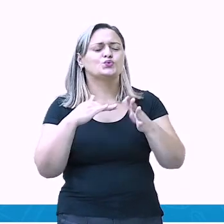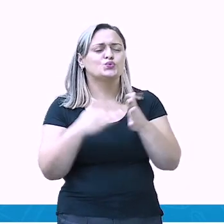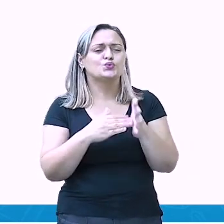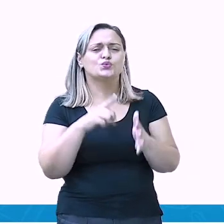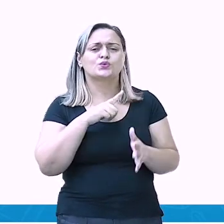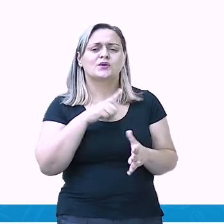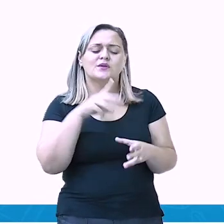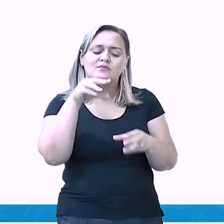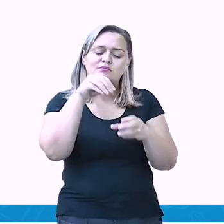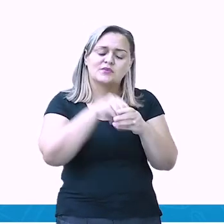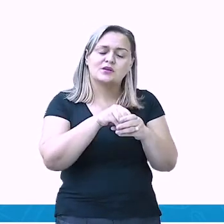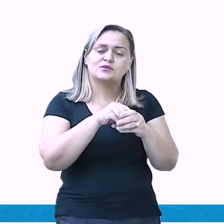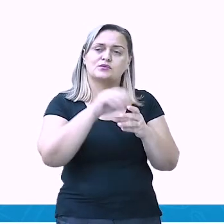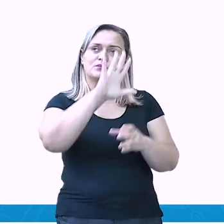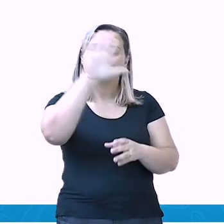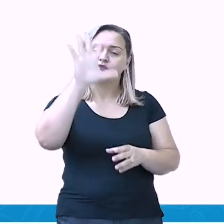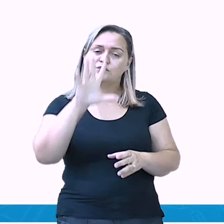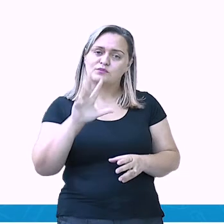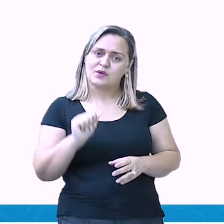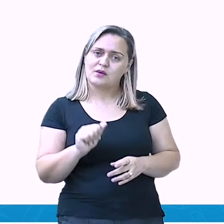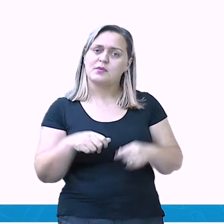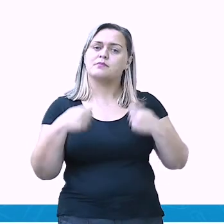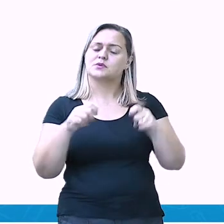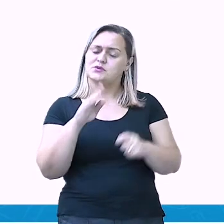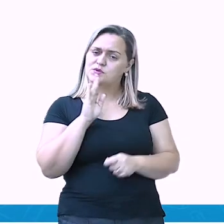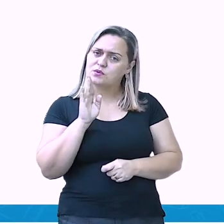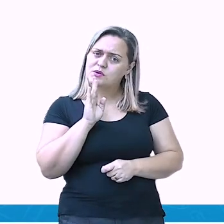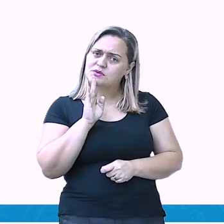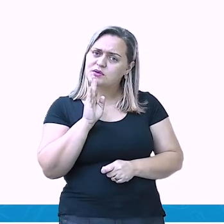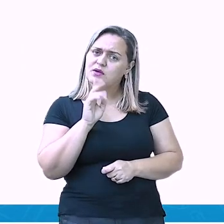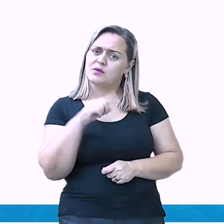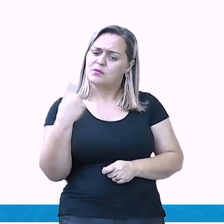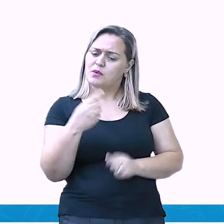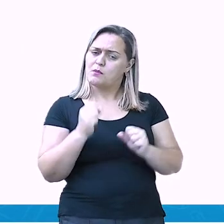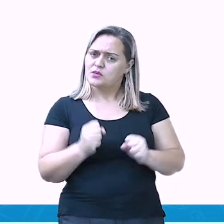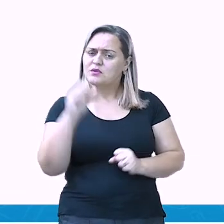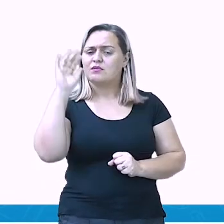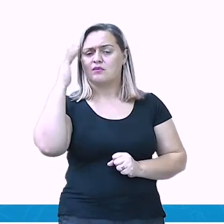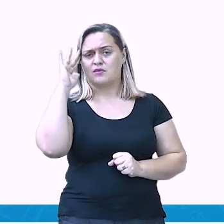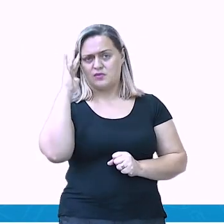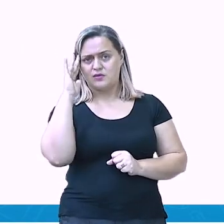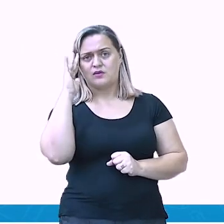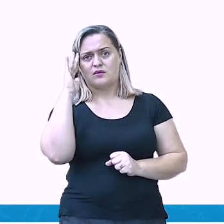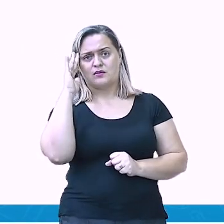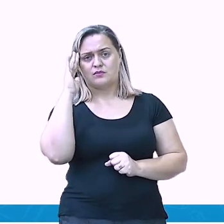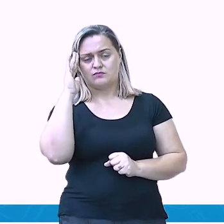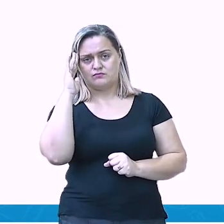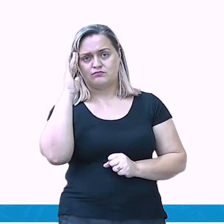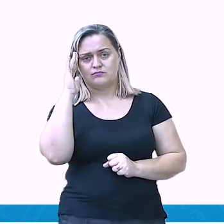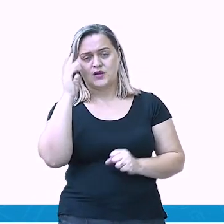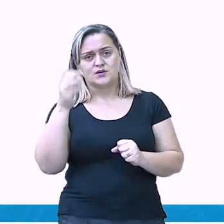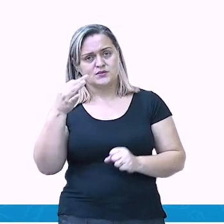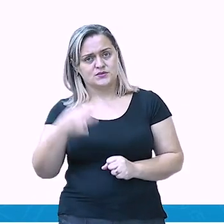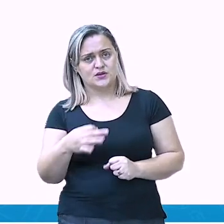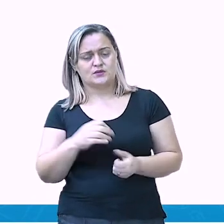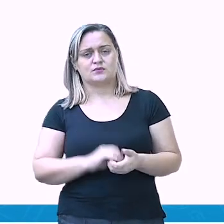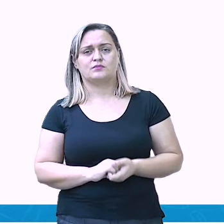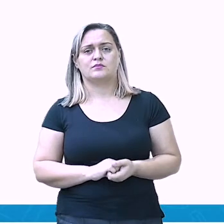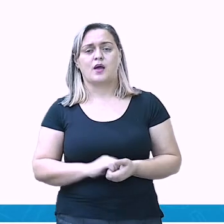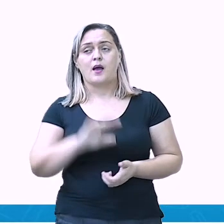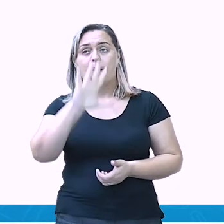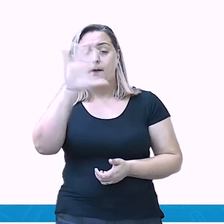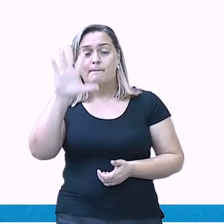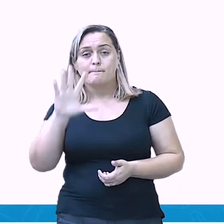suas funções no processo de comunicação. Haja vista que os mapas também são formas de